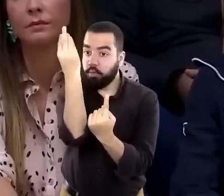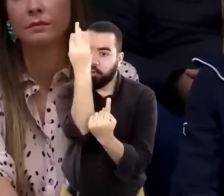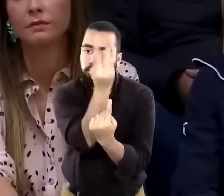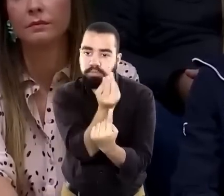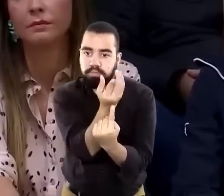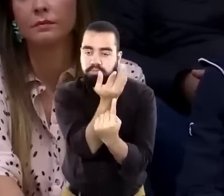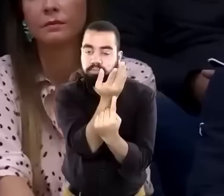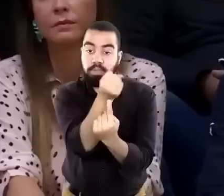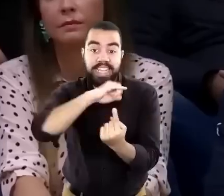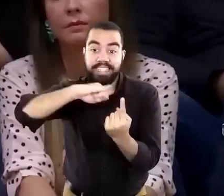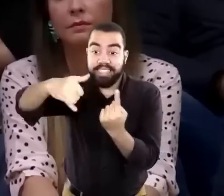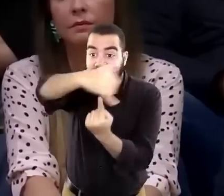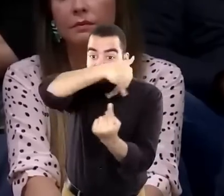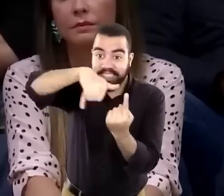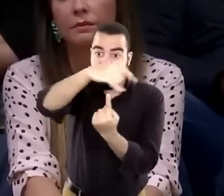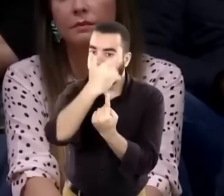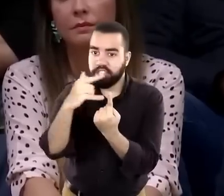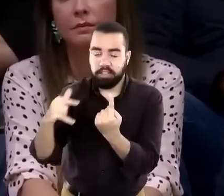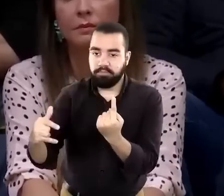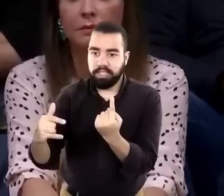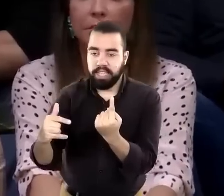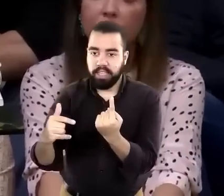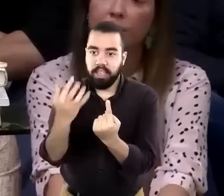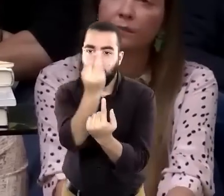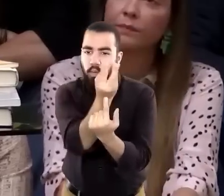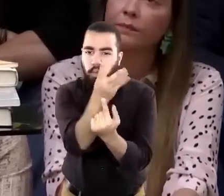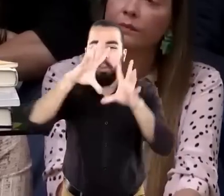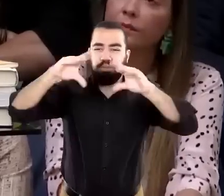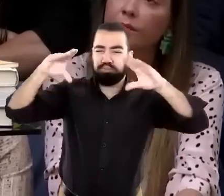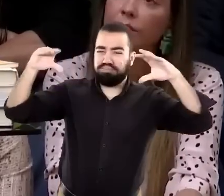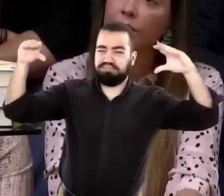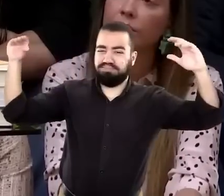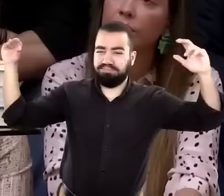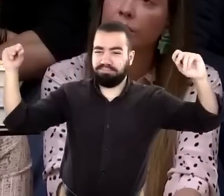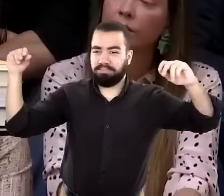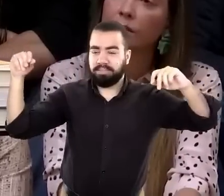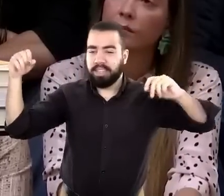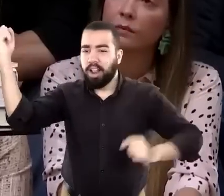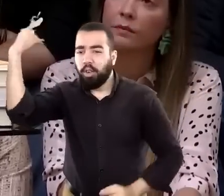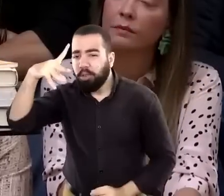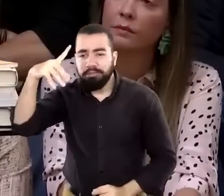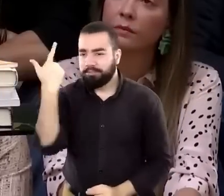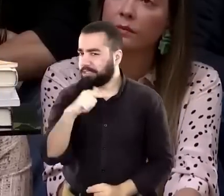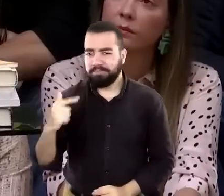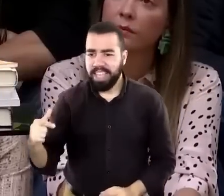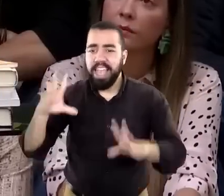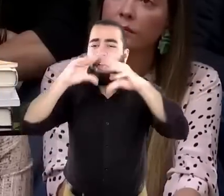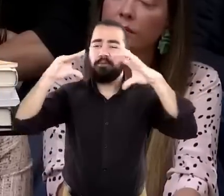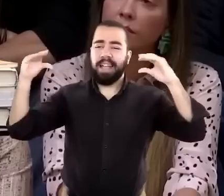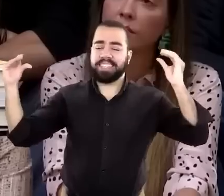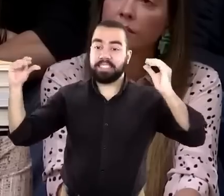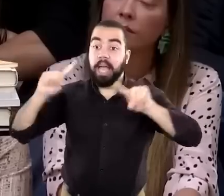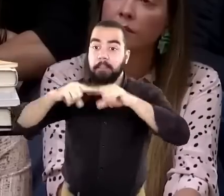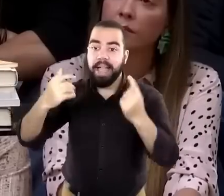e torna o ambiente insuportável. O que é importante a igreja entender, nós estamos numa reunião buscando avivamento, é